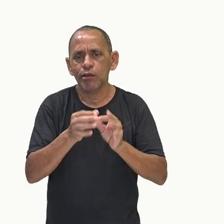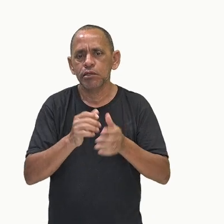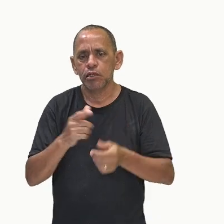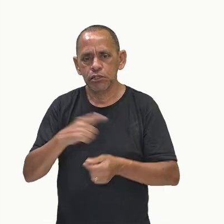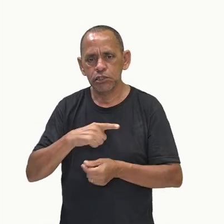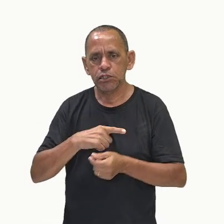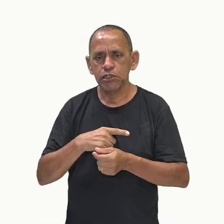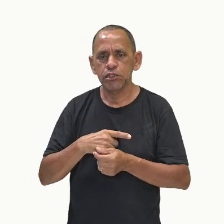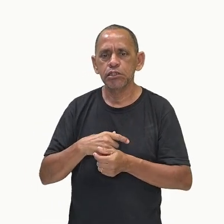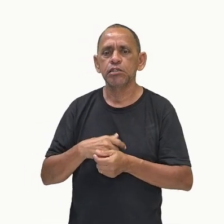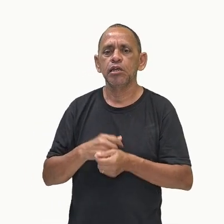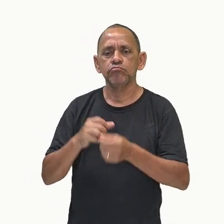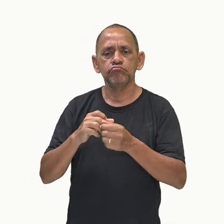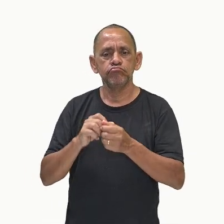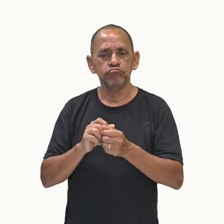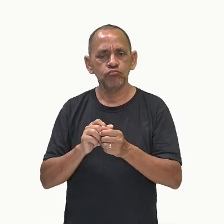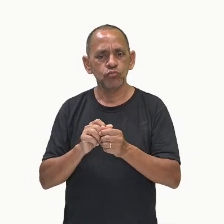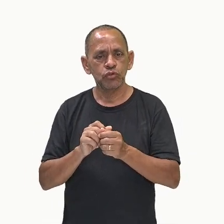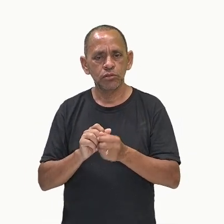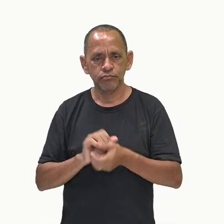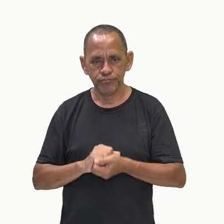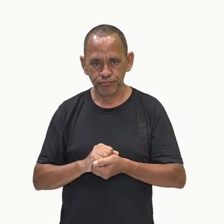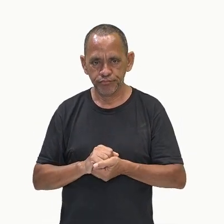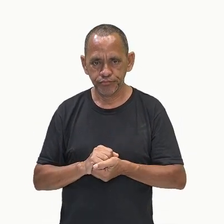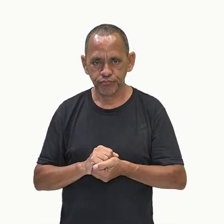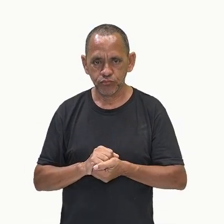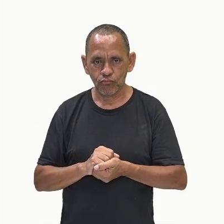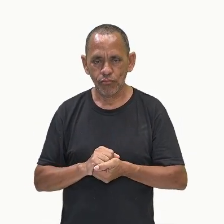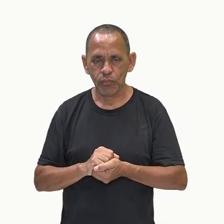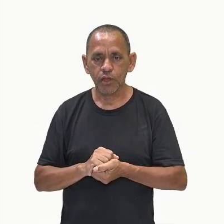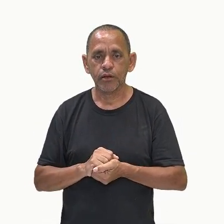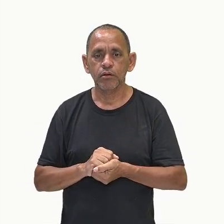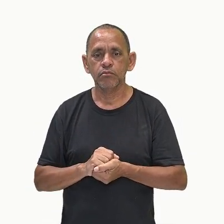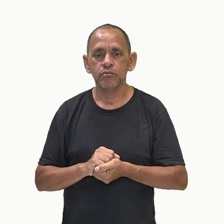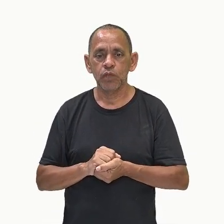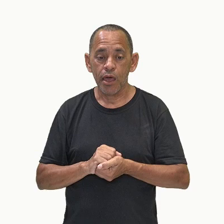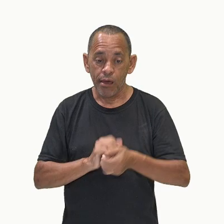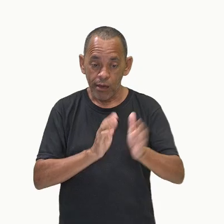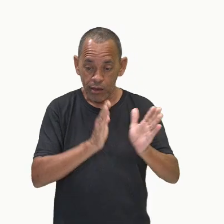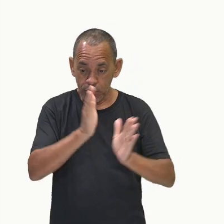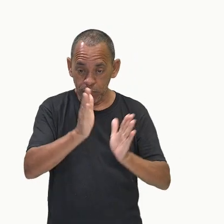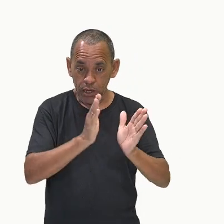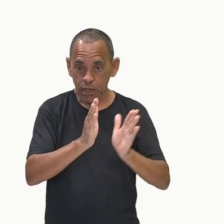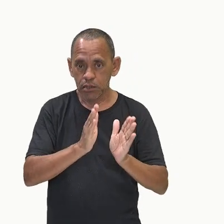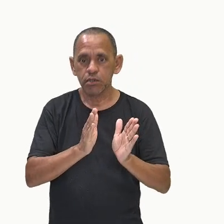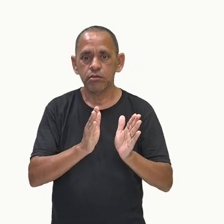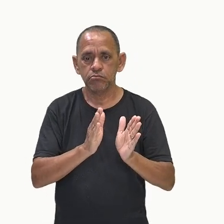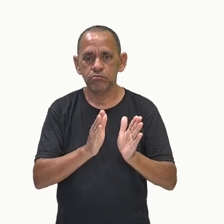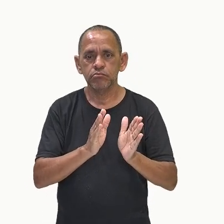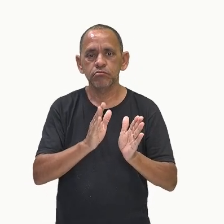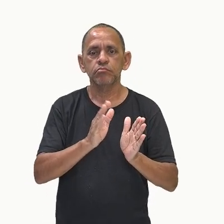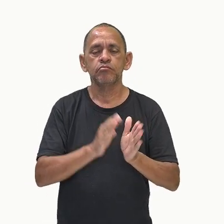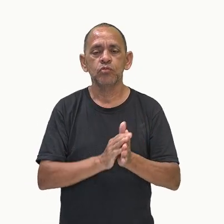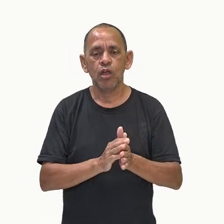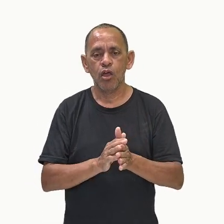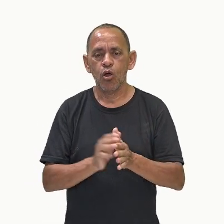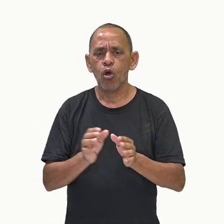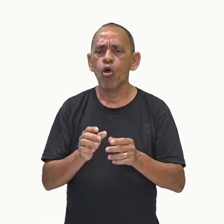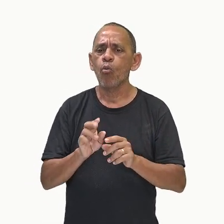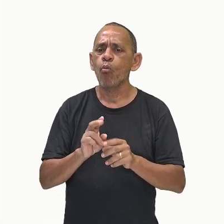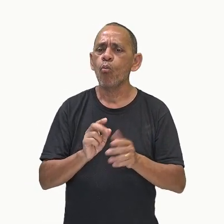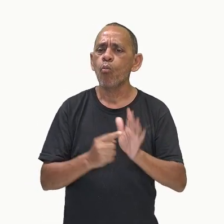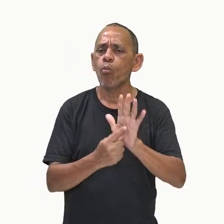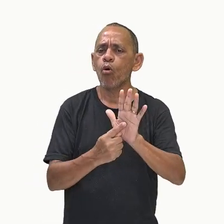expressão. D índice AB, Ou seja, o D aqui ele indica a distância